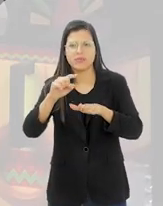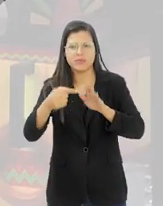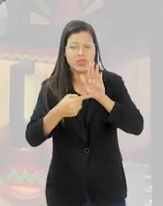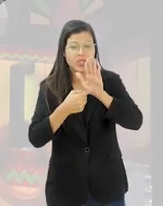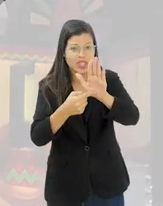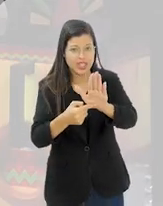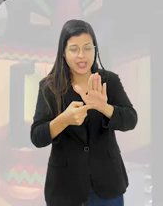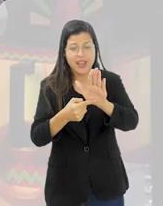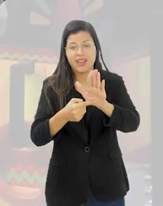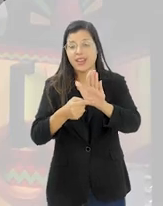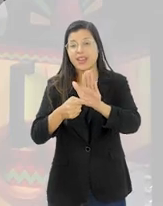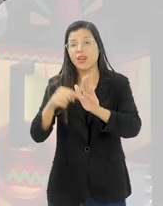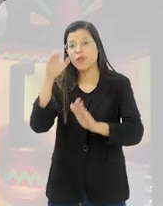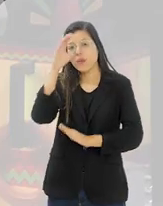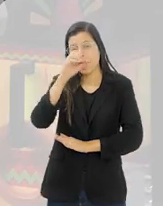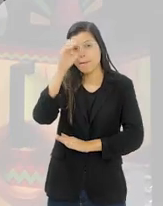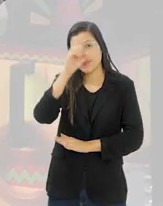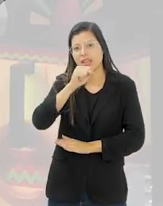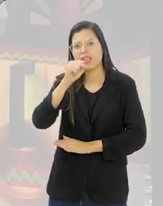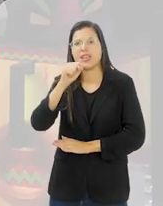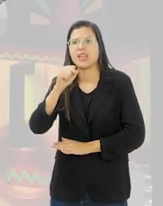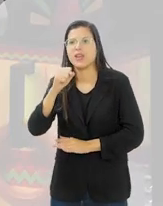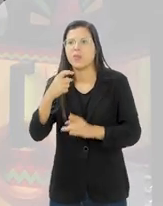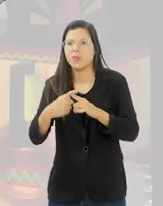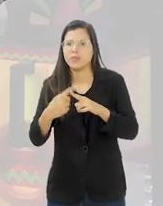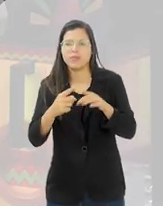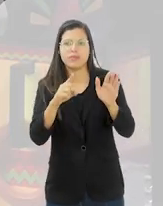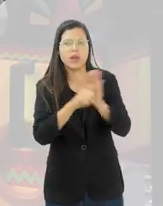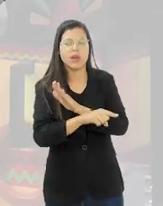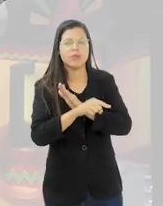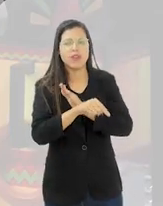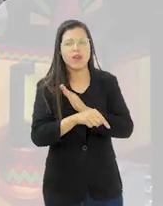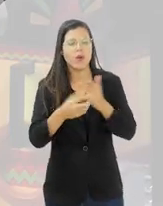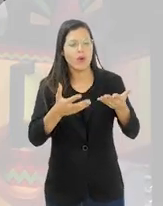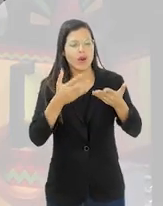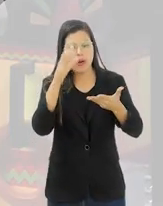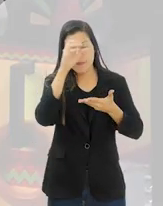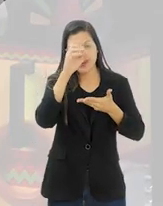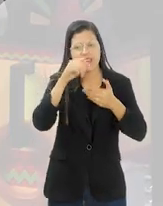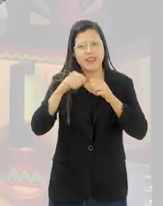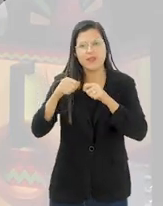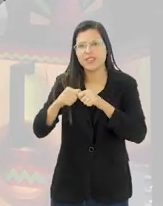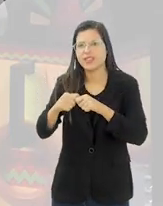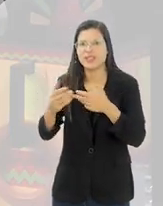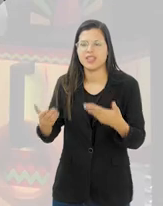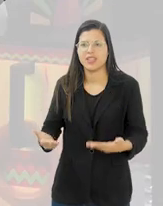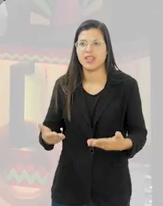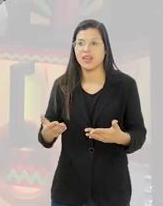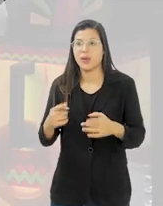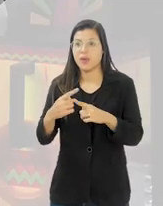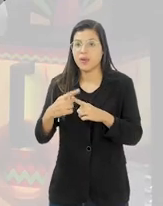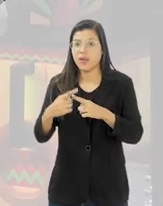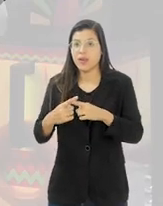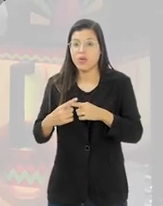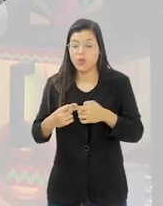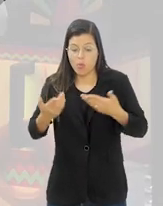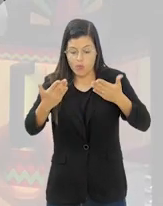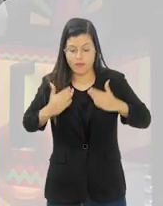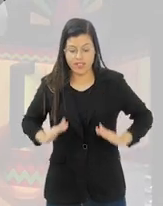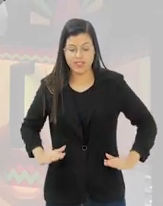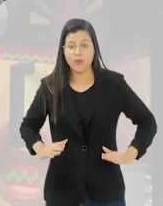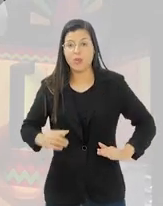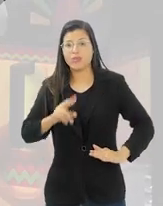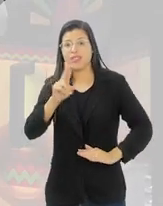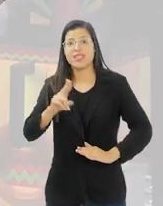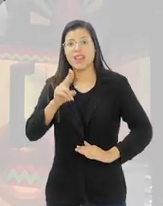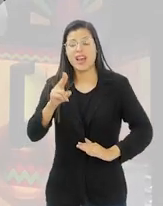e fazer alguma coisa, eu fui aprendendo com os outros destaques, porque eu perguntava para eles, eu quero aprender a fazer isso, porque quando eu ia botar fantasia, machucava tudo.